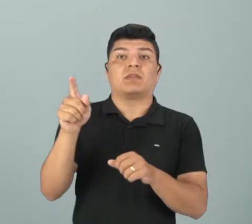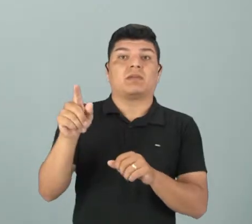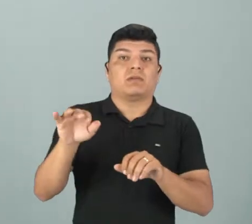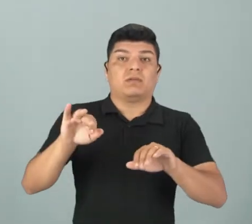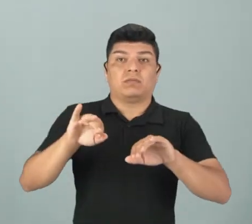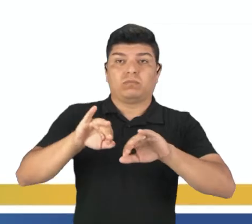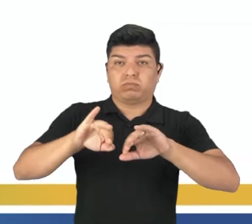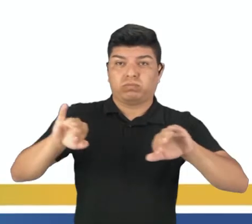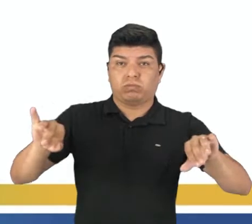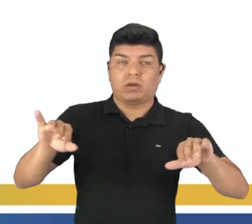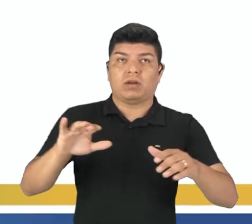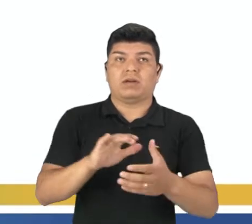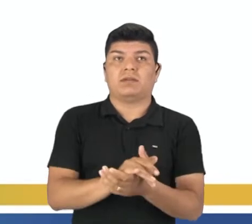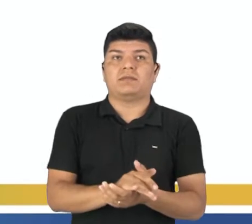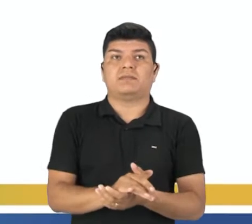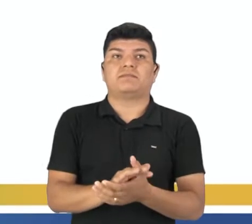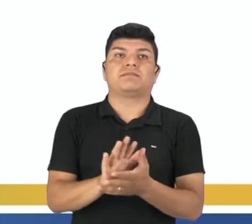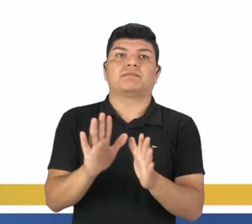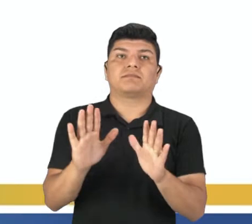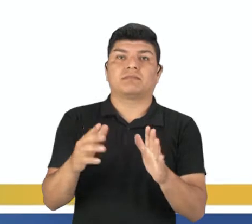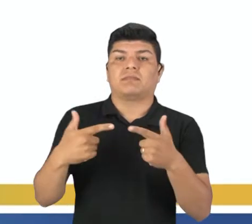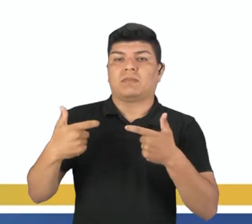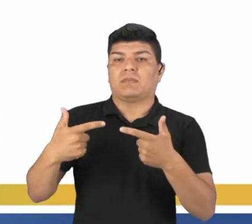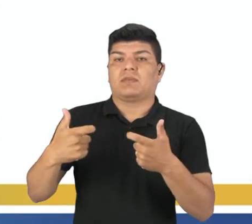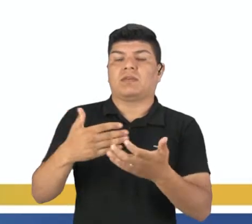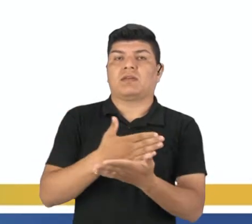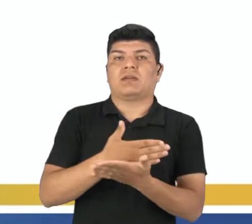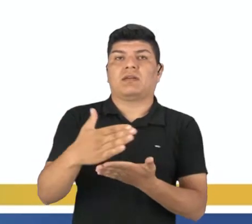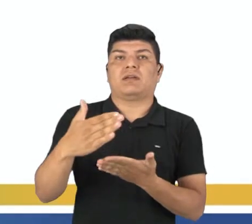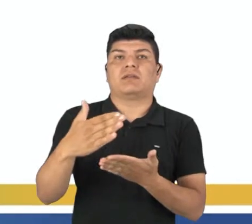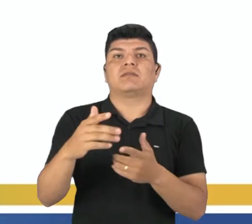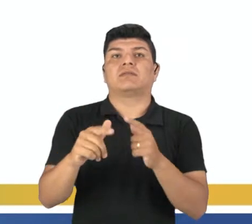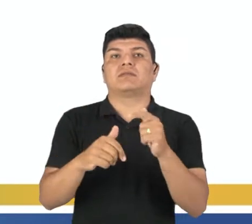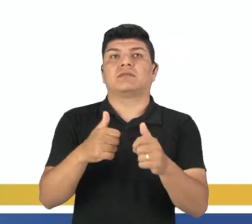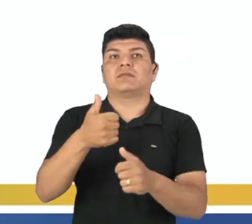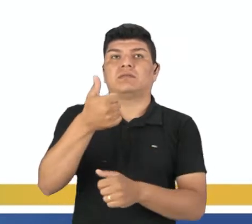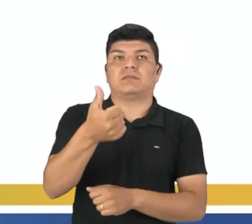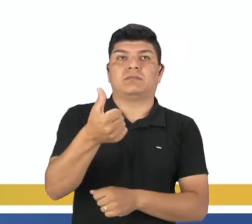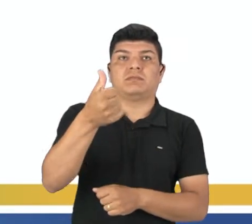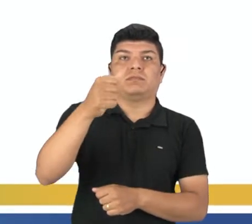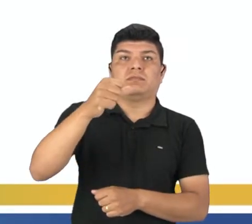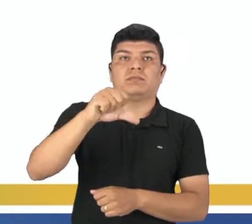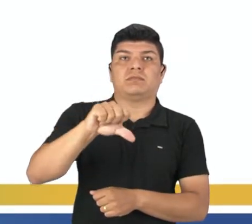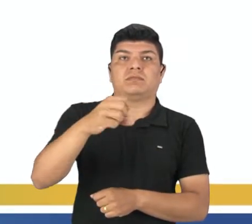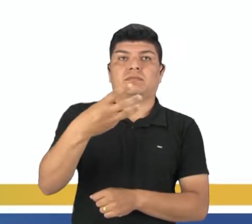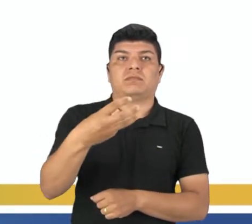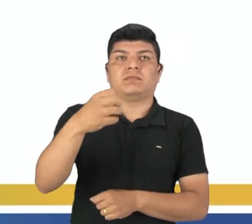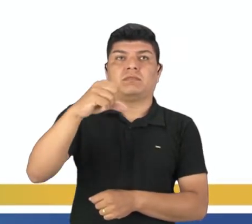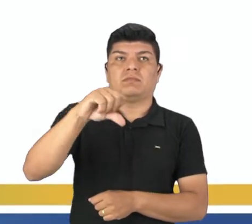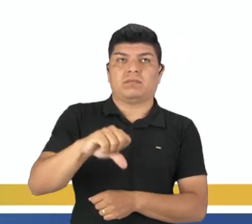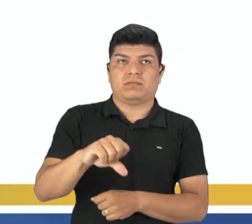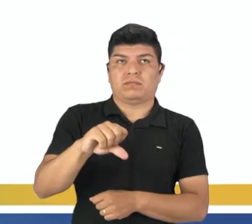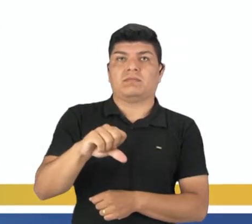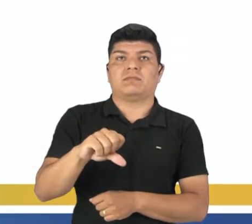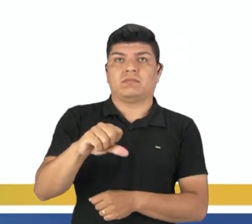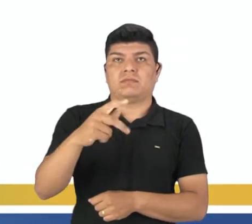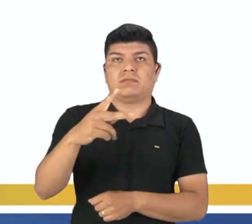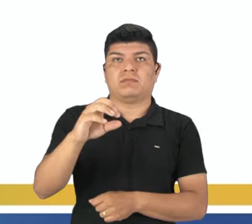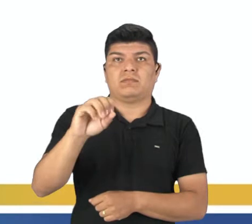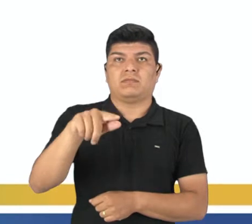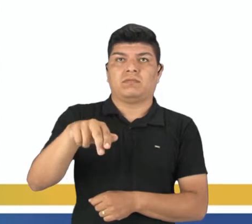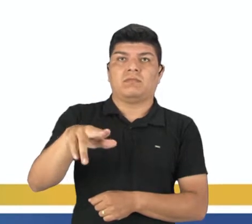o eixo. A guerra teve início em 1º de setembro de 1939, com a invasão da Polônia